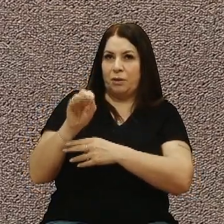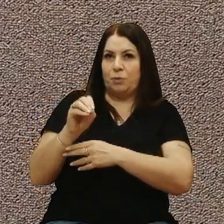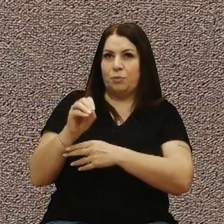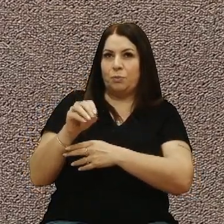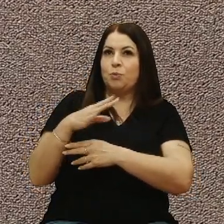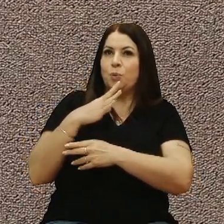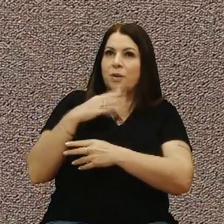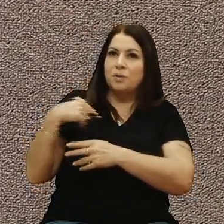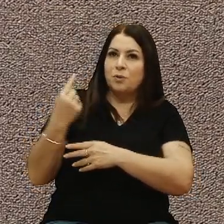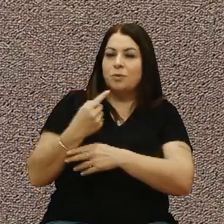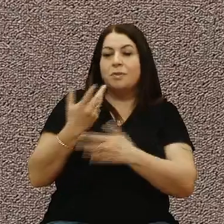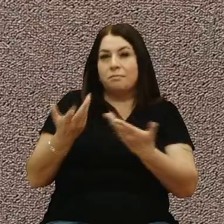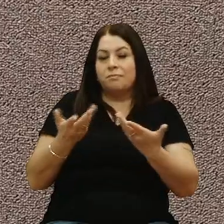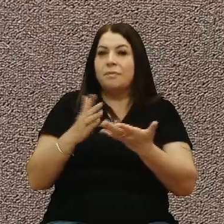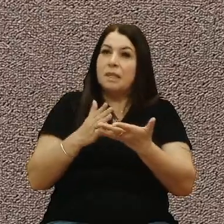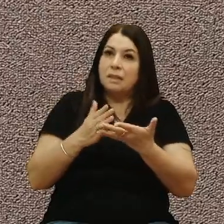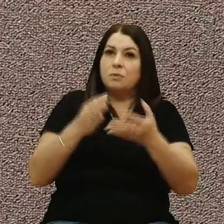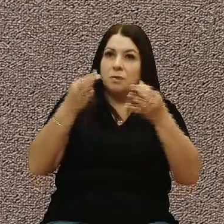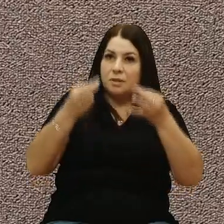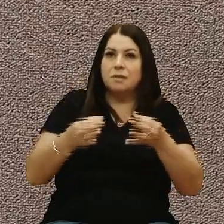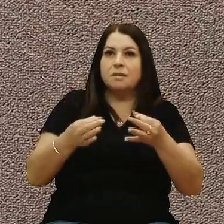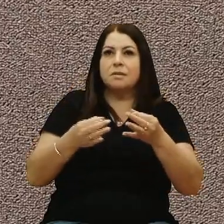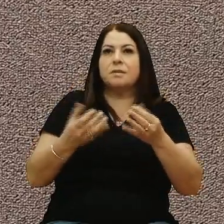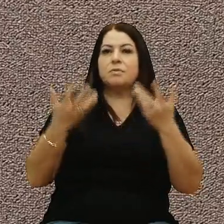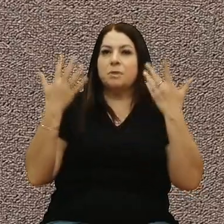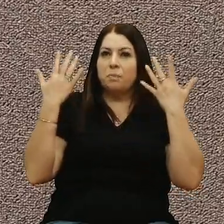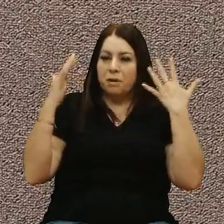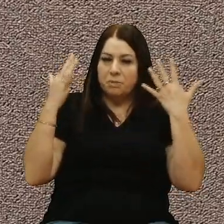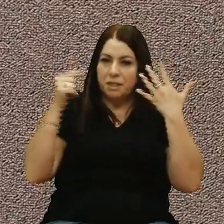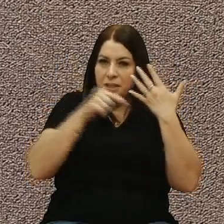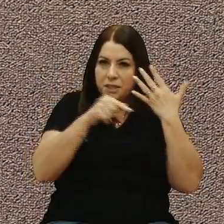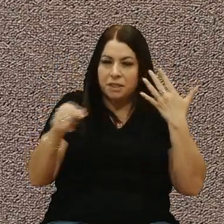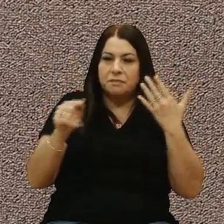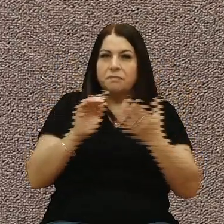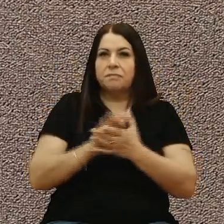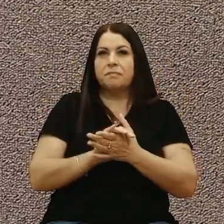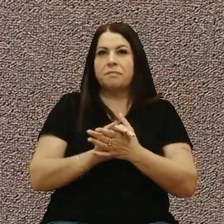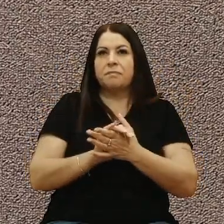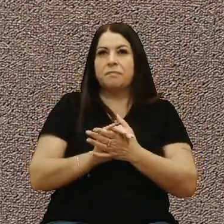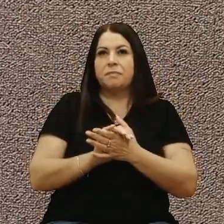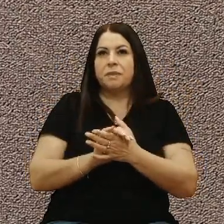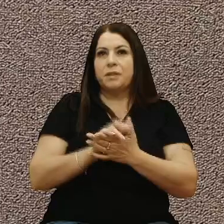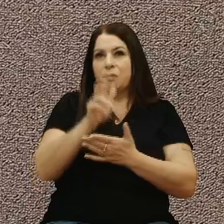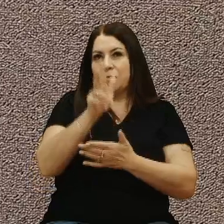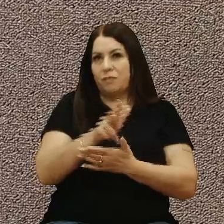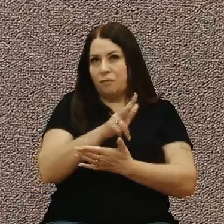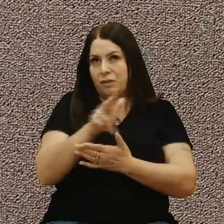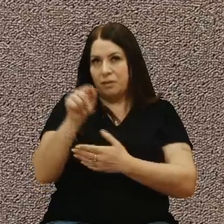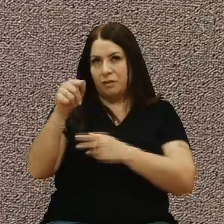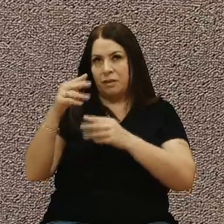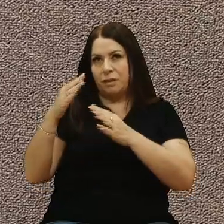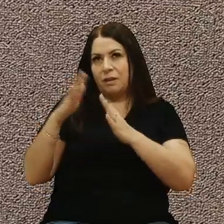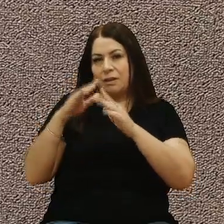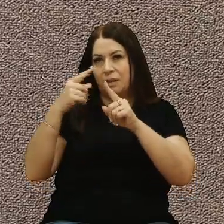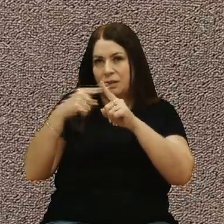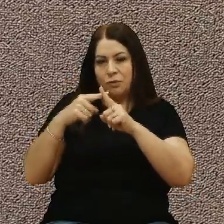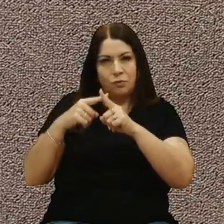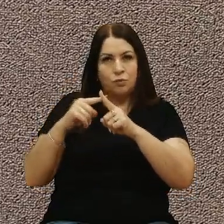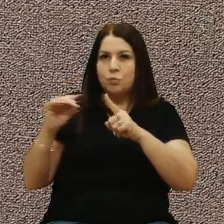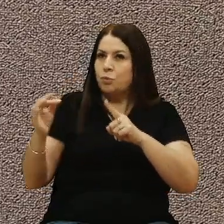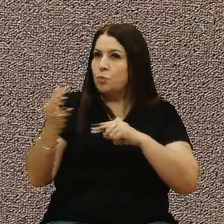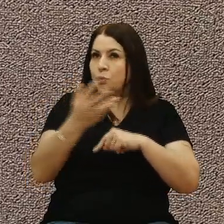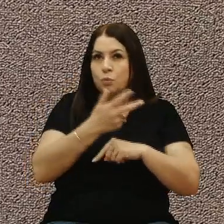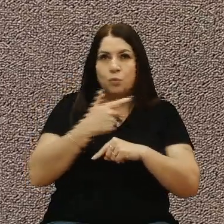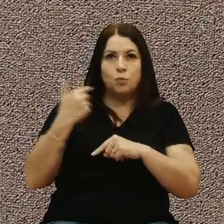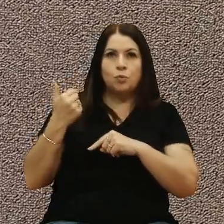conhecida. Então, tenho certeza, eu quero aqui parabenizar ao pároco lá da igreja, a